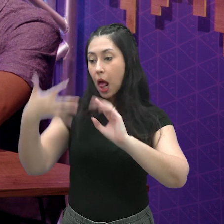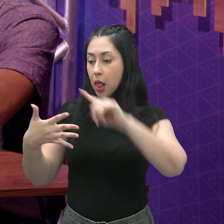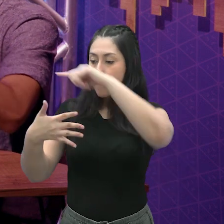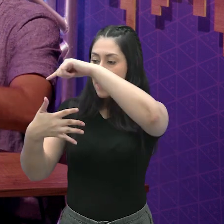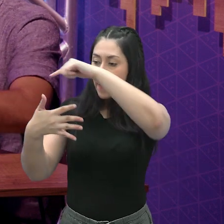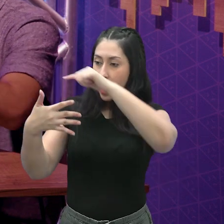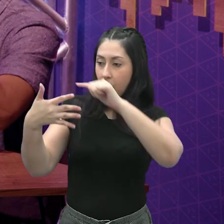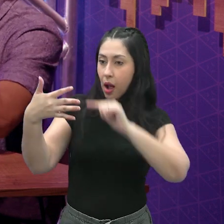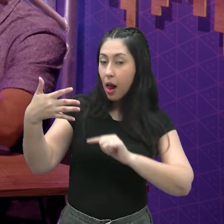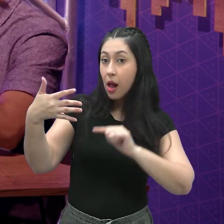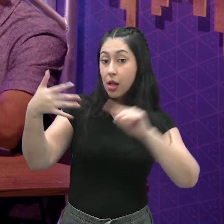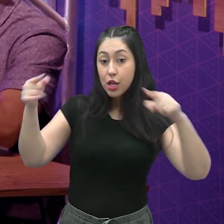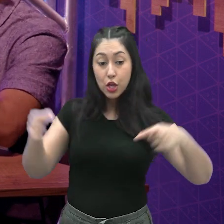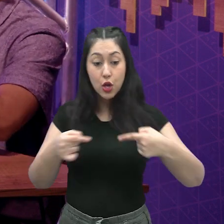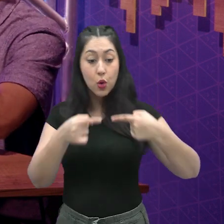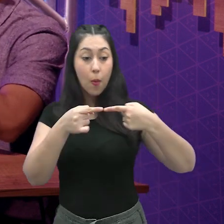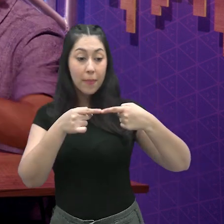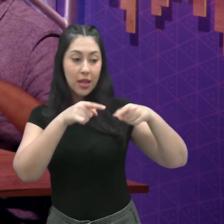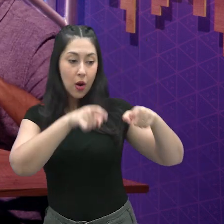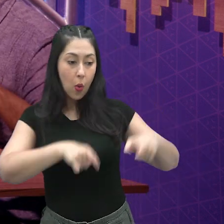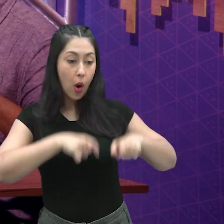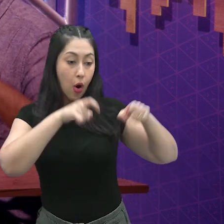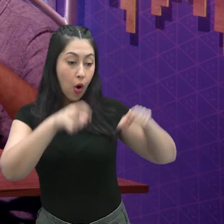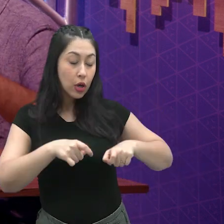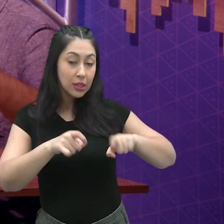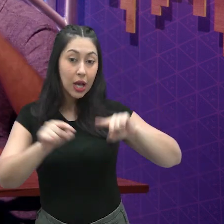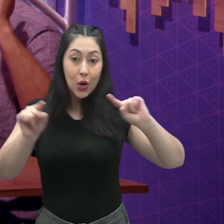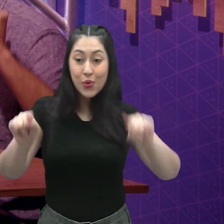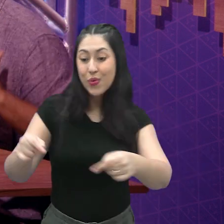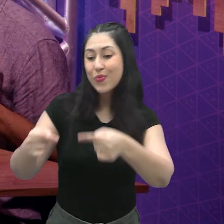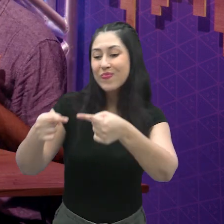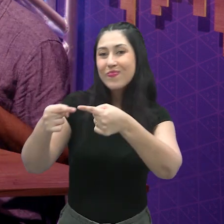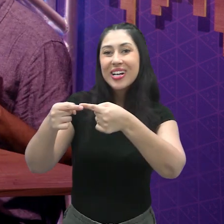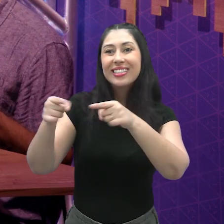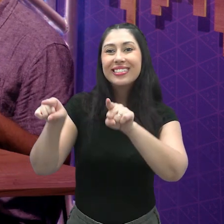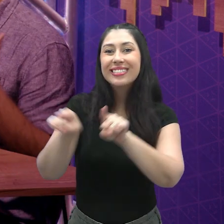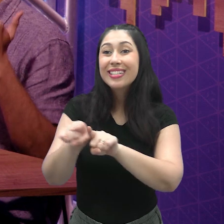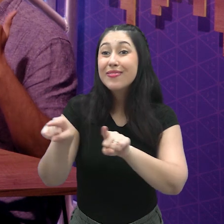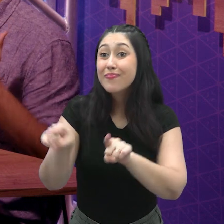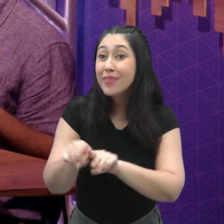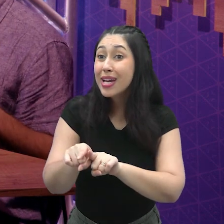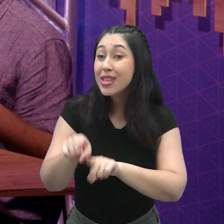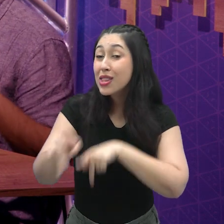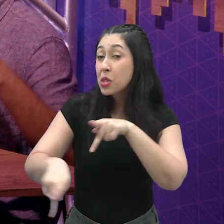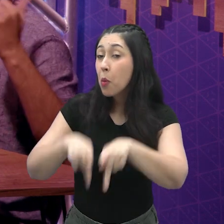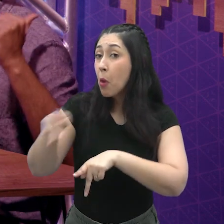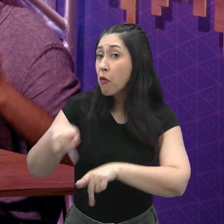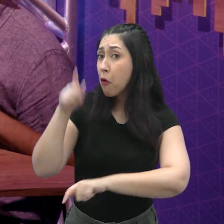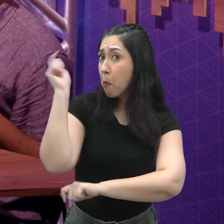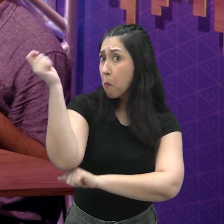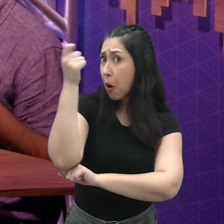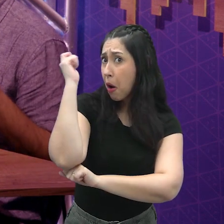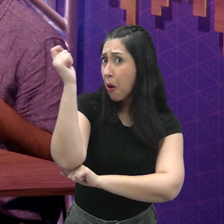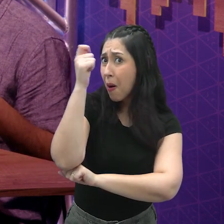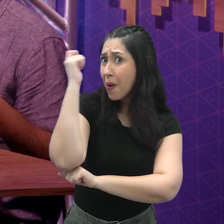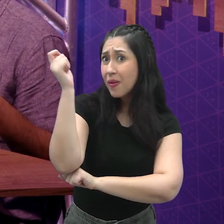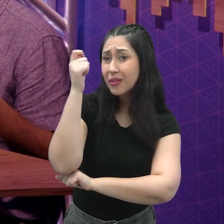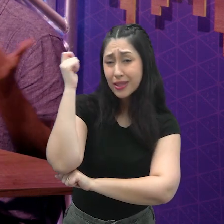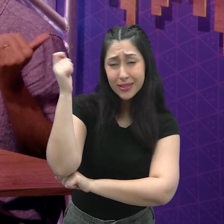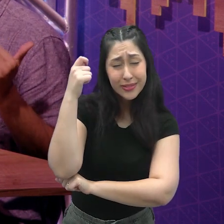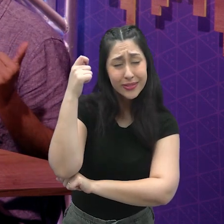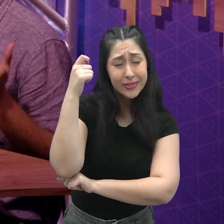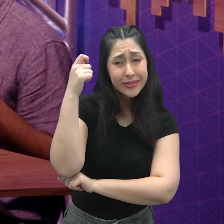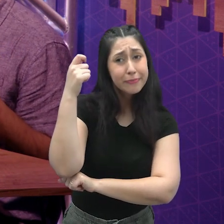características que conversam com características do povo caipira, que conversam com características até do povo gaúcho, no sentido